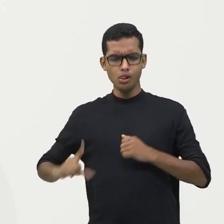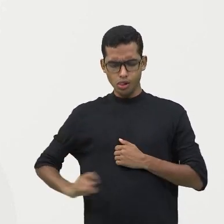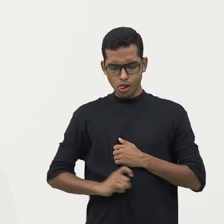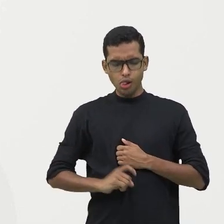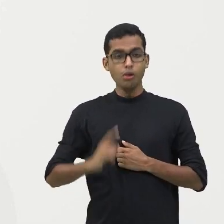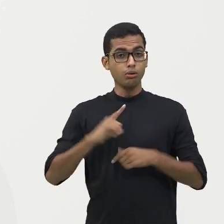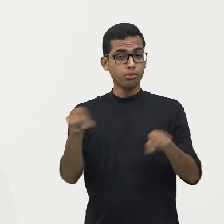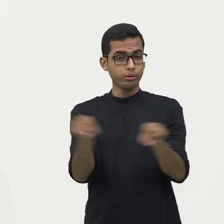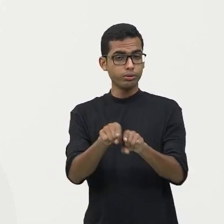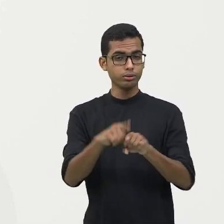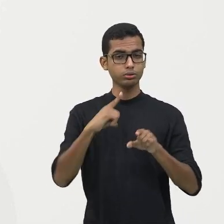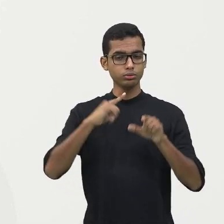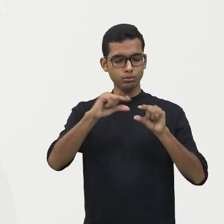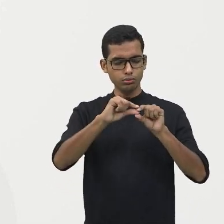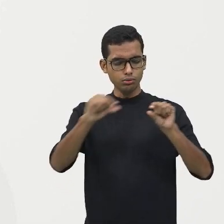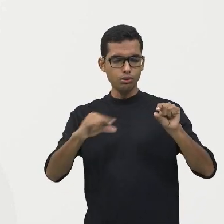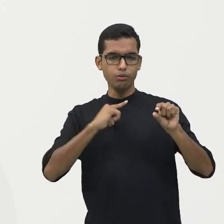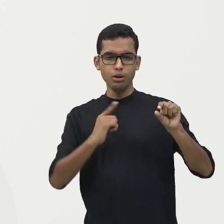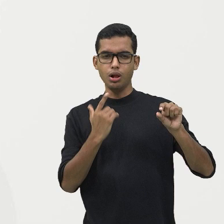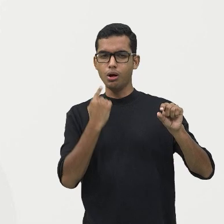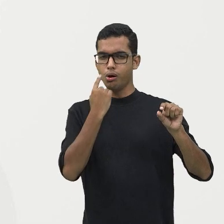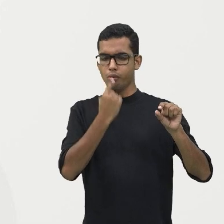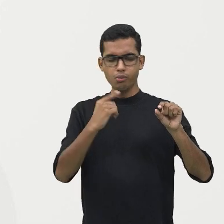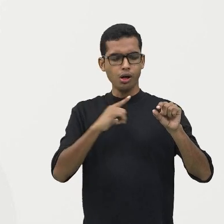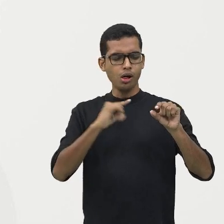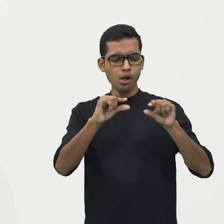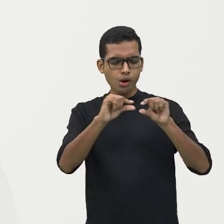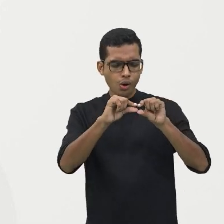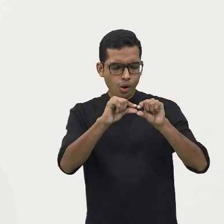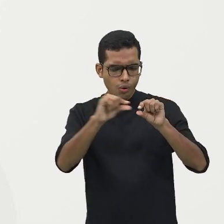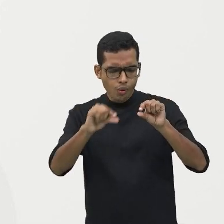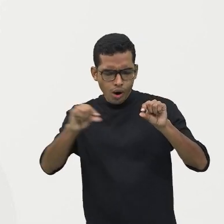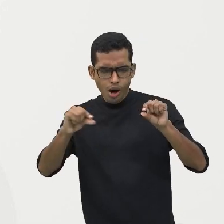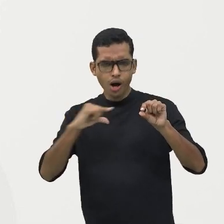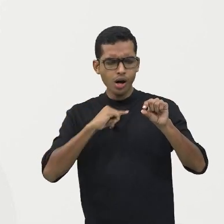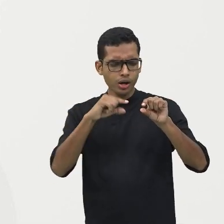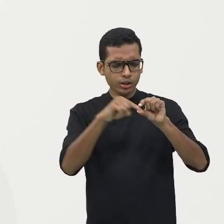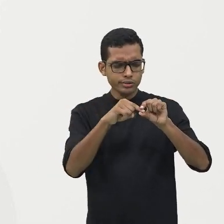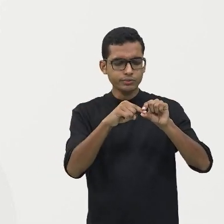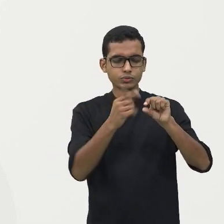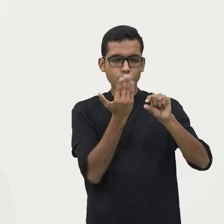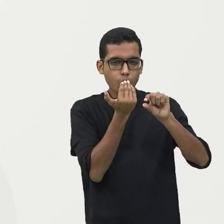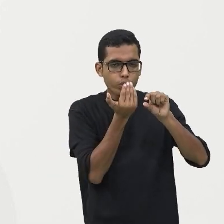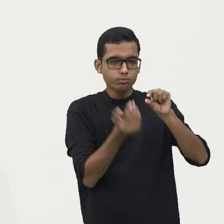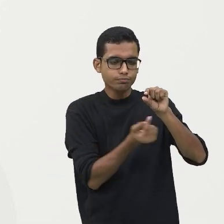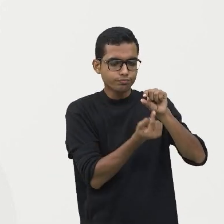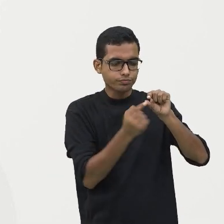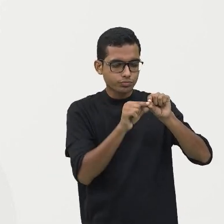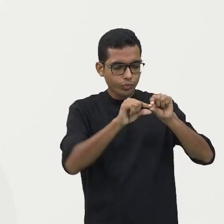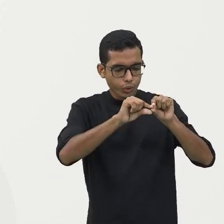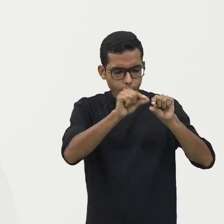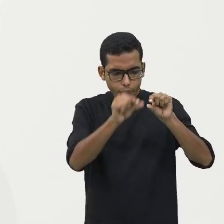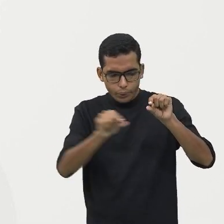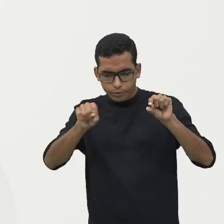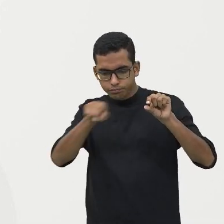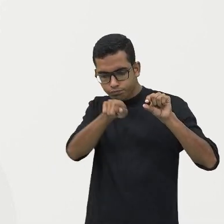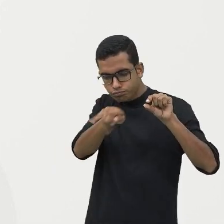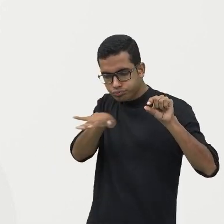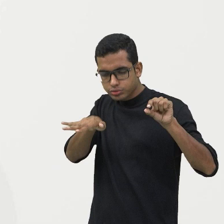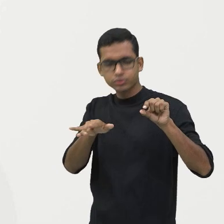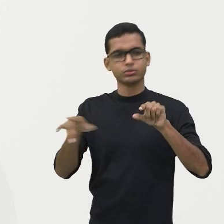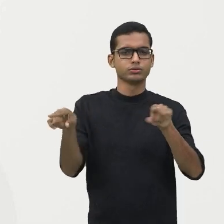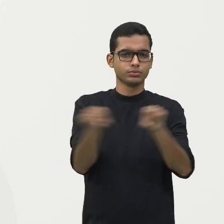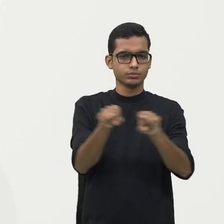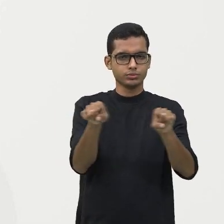tá? A gente já vão ter boca, ó, vai ter uma entrada, vai ter uma saída, vai ter boca, vai ter ânus, e eles vão